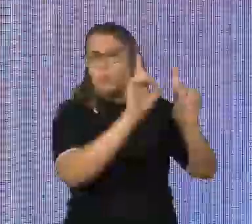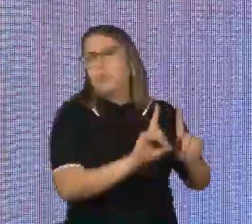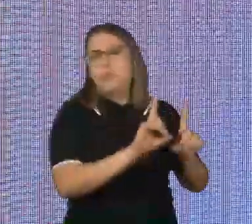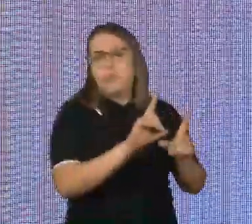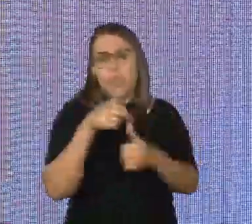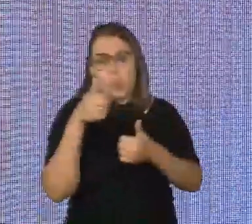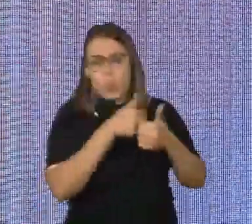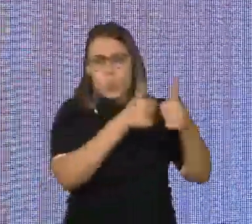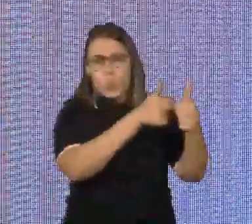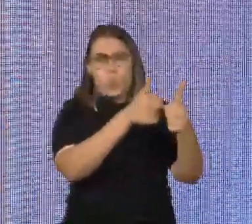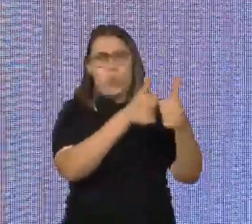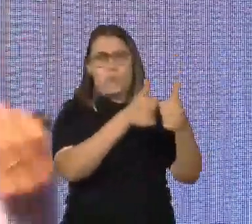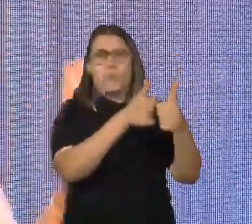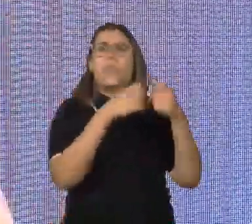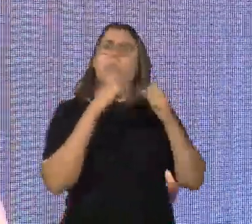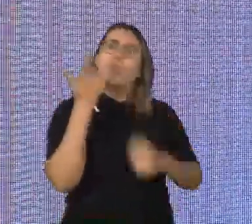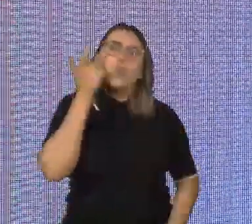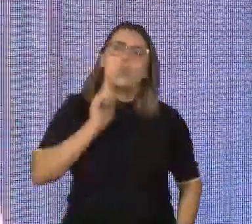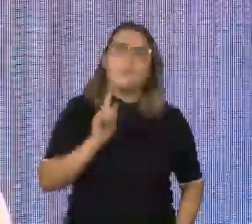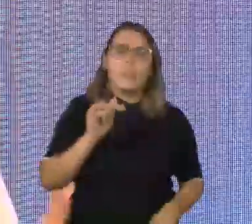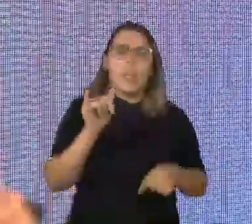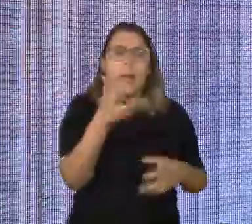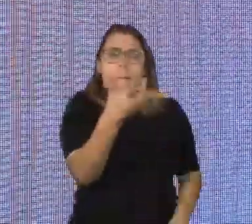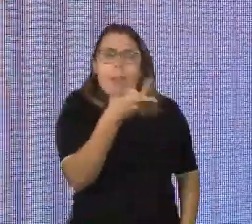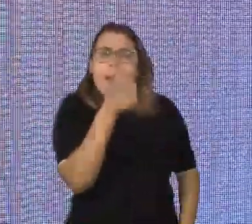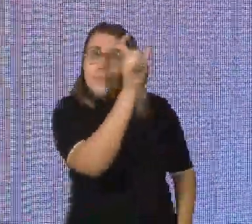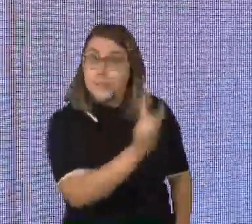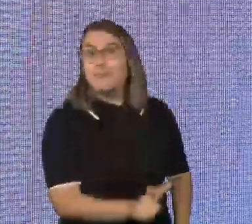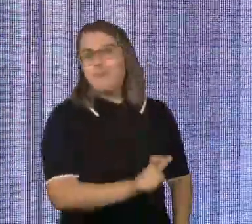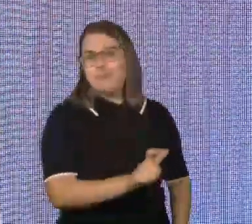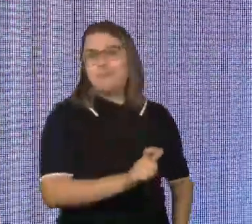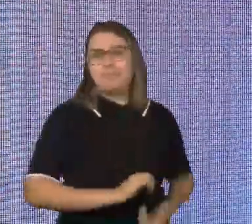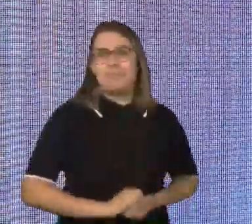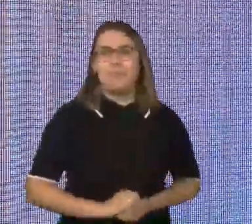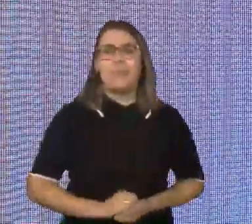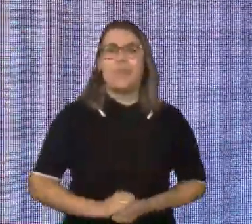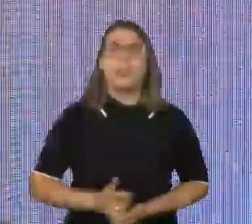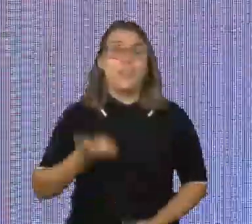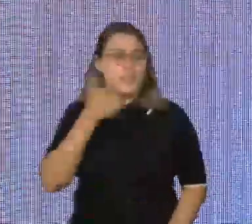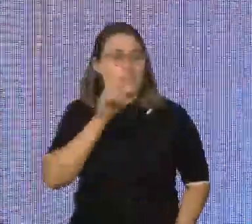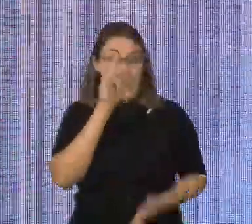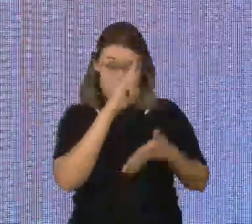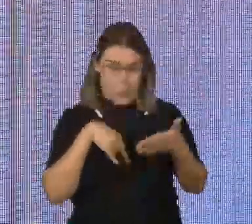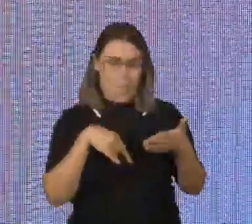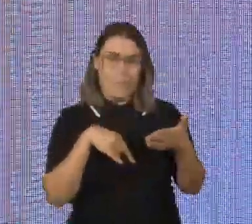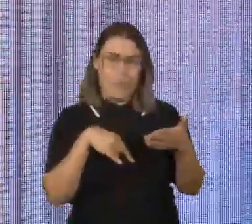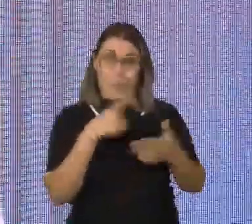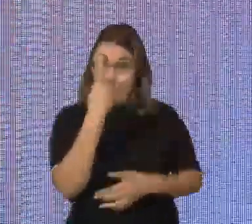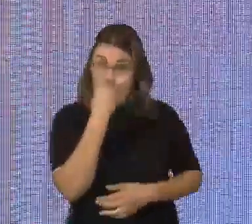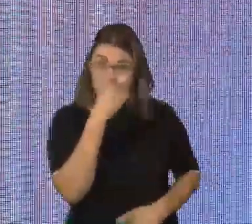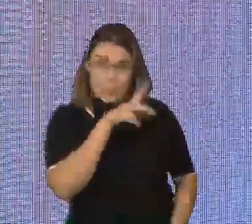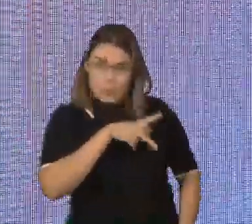a gente possa mapear as tais habilidades daquele aluno. com esse documento, um